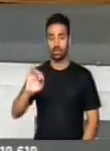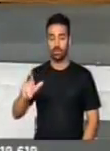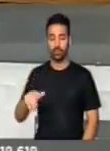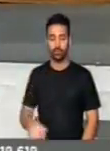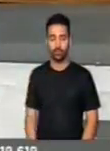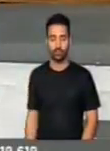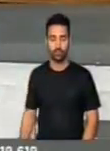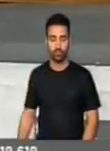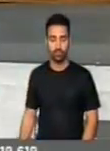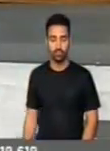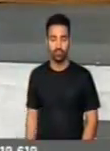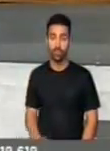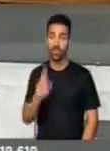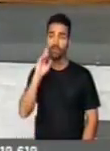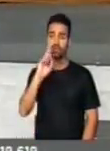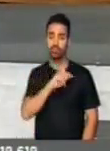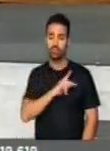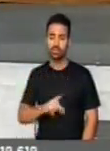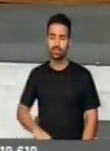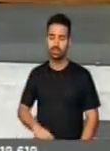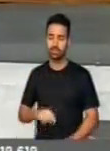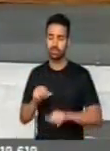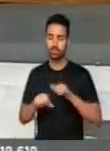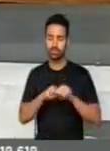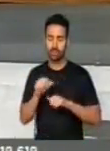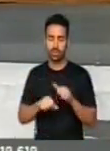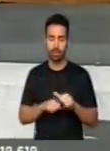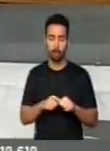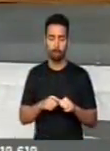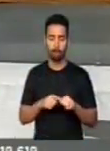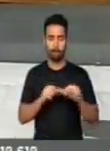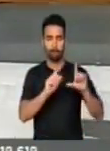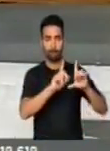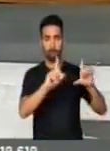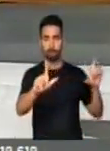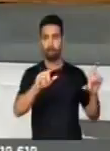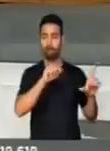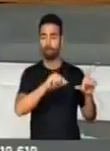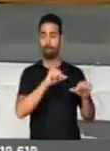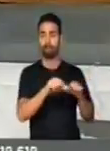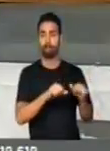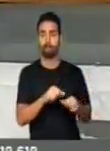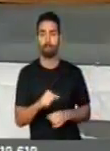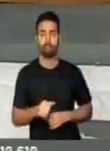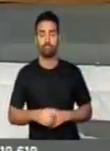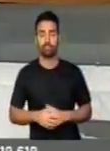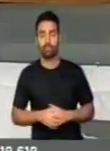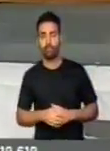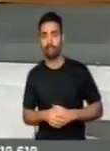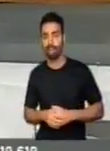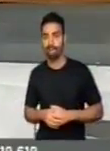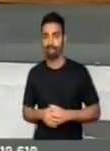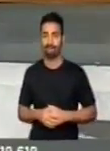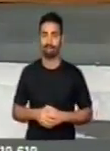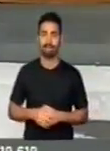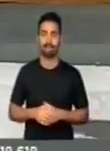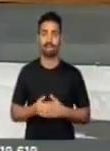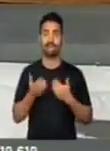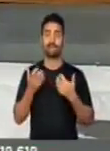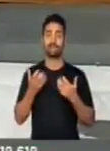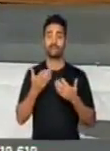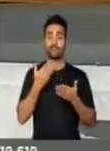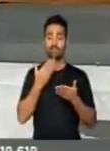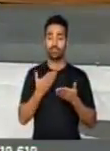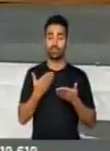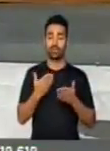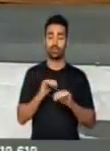Senhor presidente, peço que mude o painel. Presidente Gilberto Nascimento, presidindo a mesa. Quero que seja divulgado nos meios de